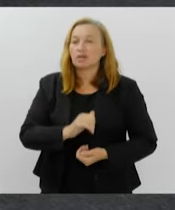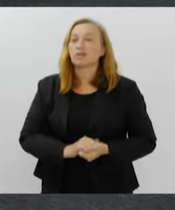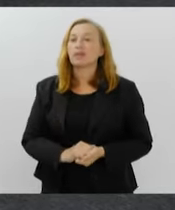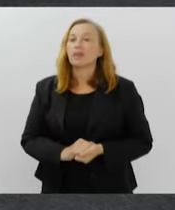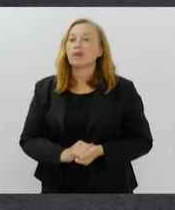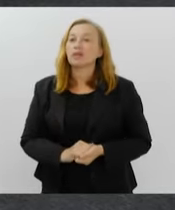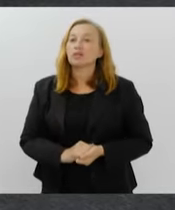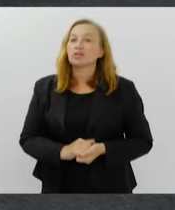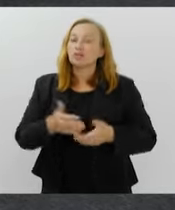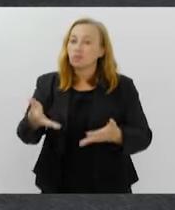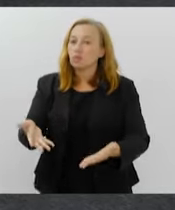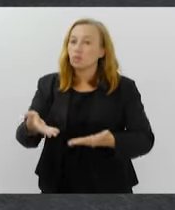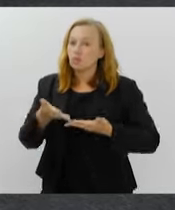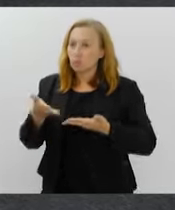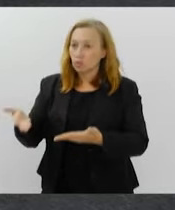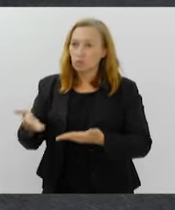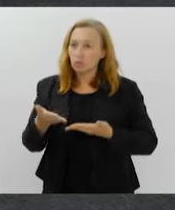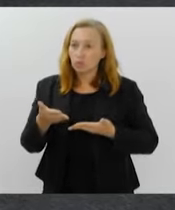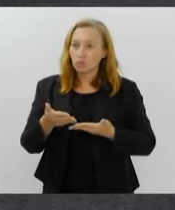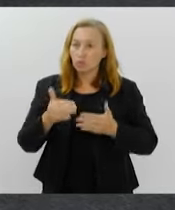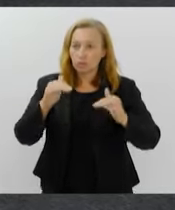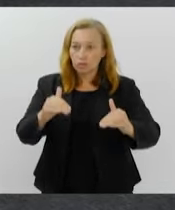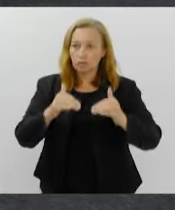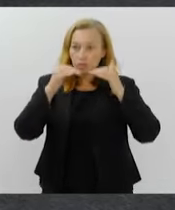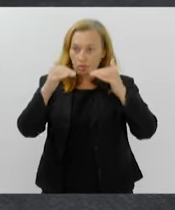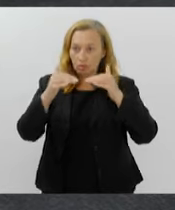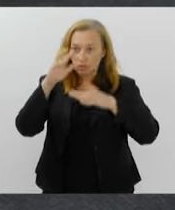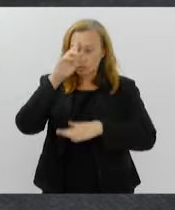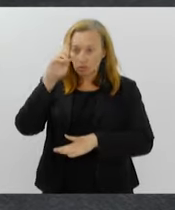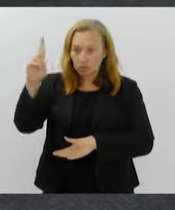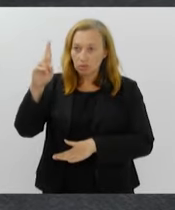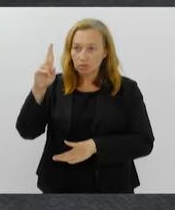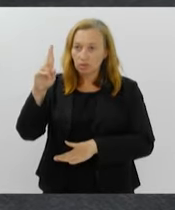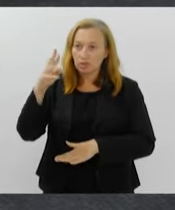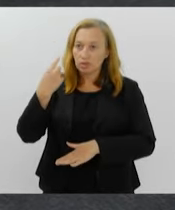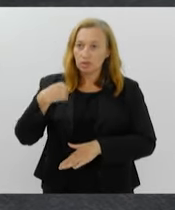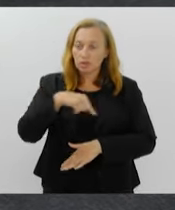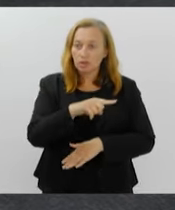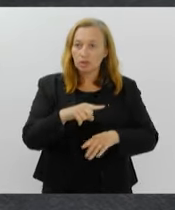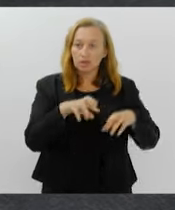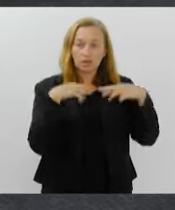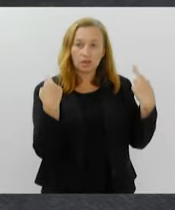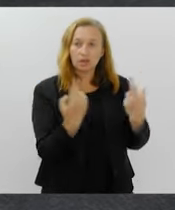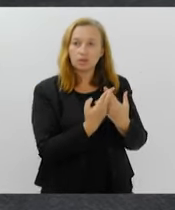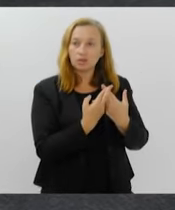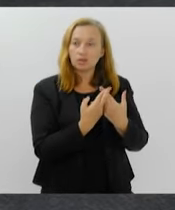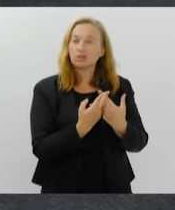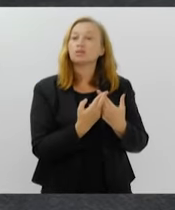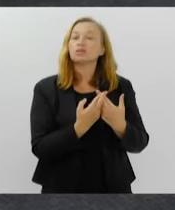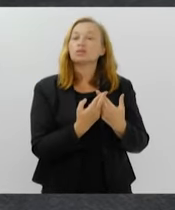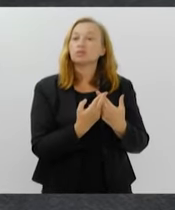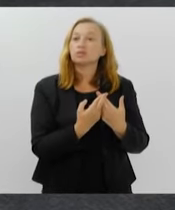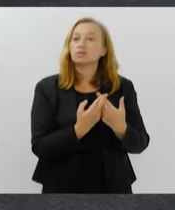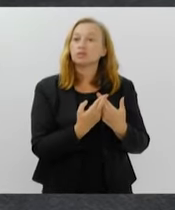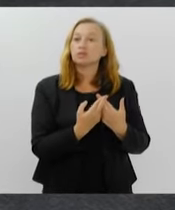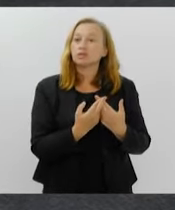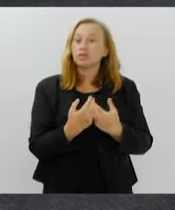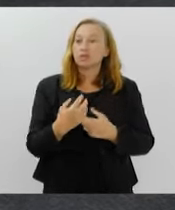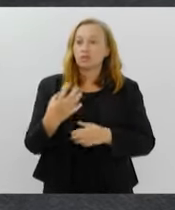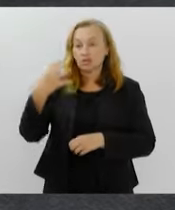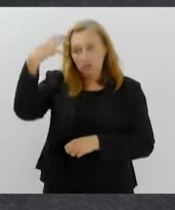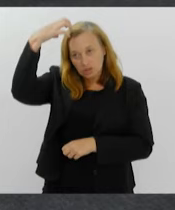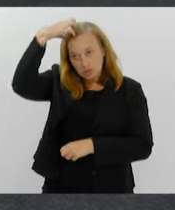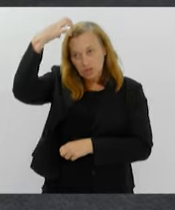sido convocado por seu superior Para comparecer à sala de reunião da Superintendência de angra do